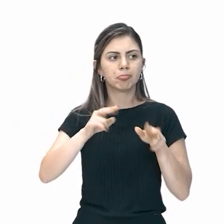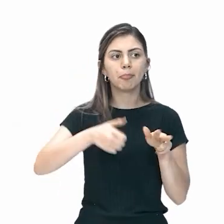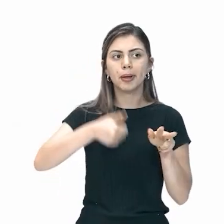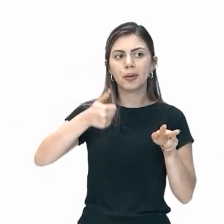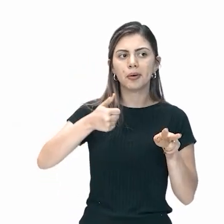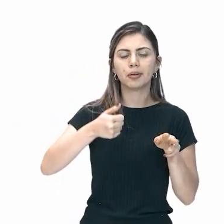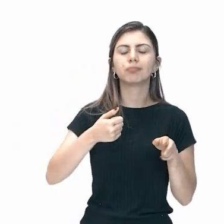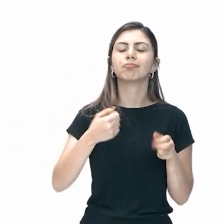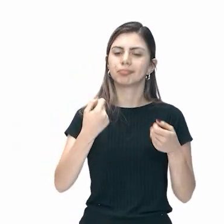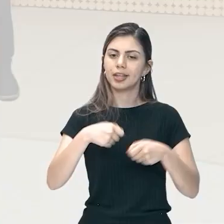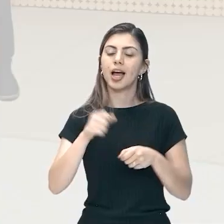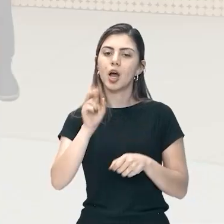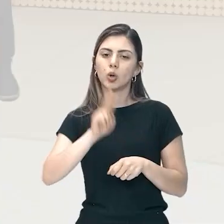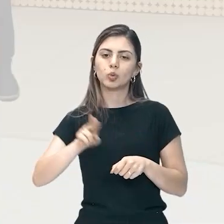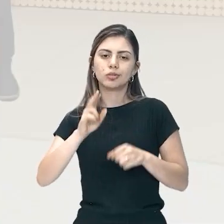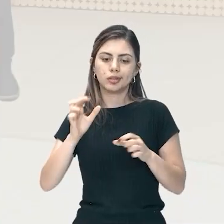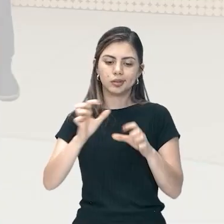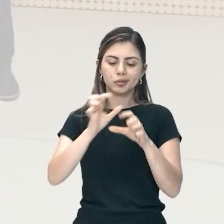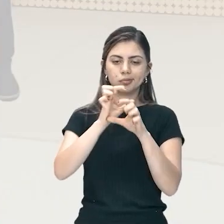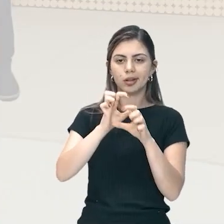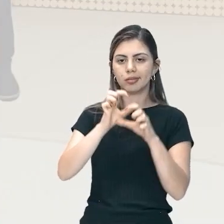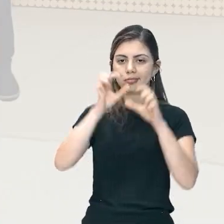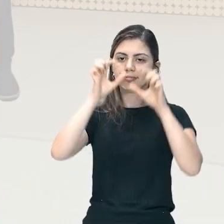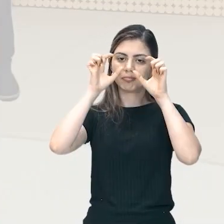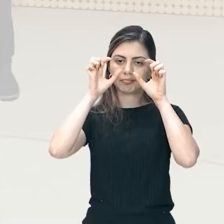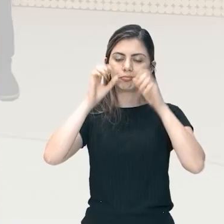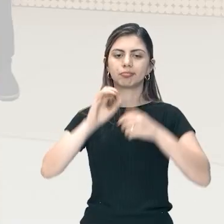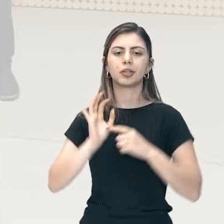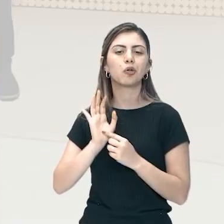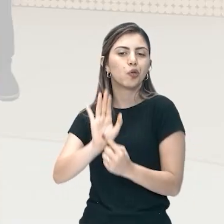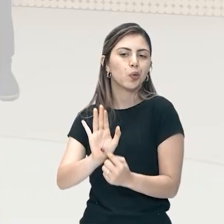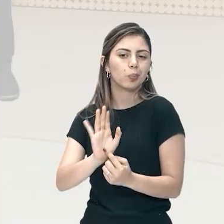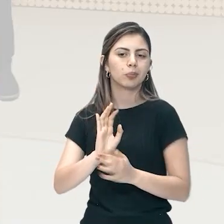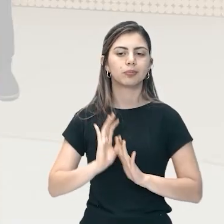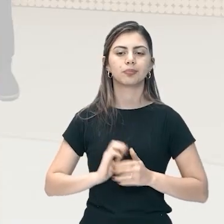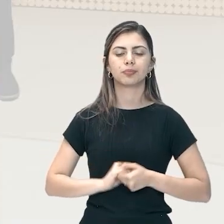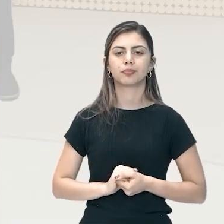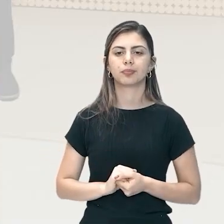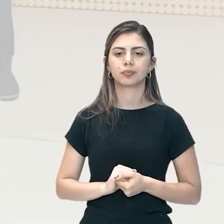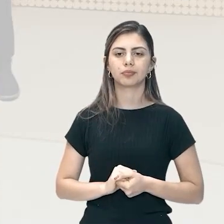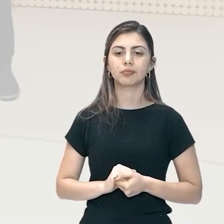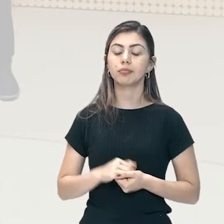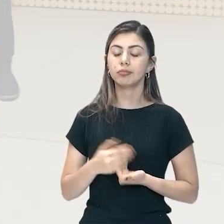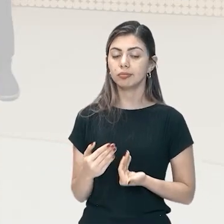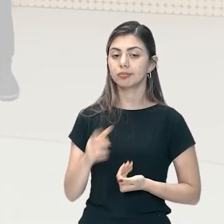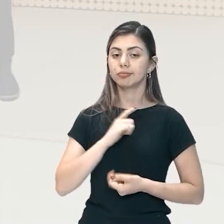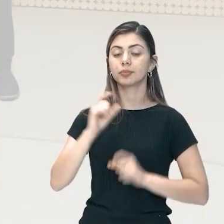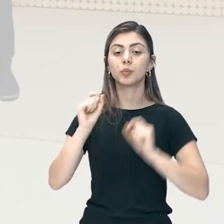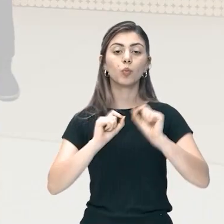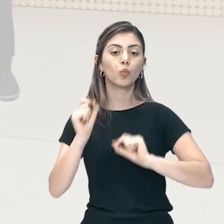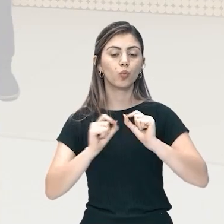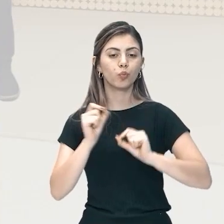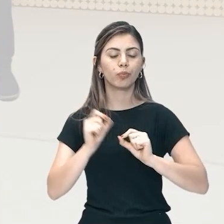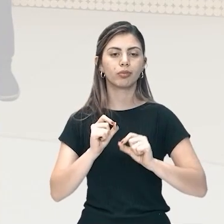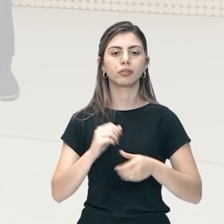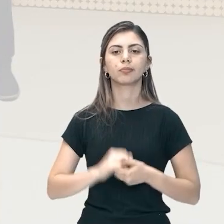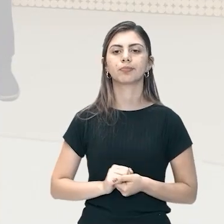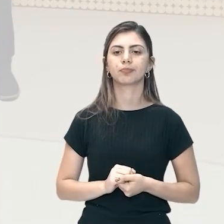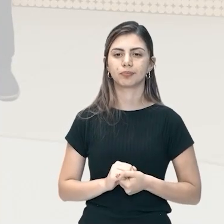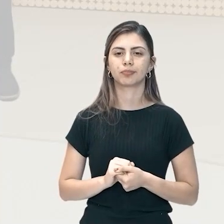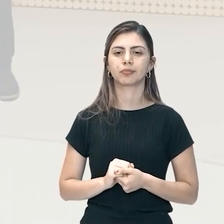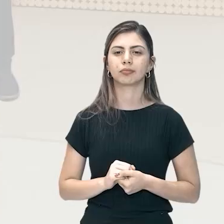das lentes. Vem aqui comigo para te mostrar, olha só. Então, a gente tem o seguinte, ó. Quando a gente for